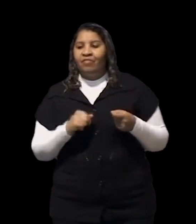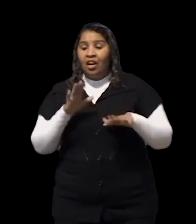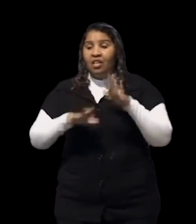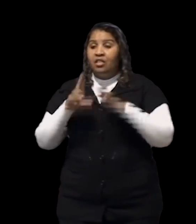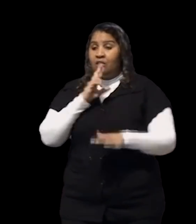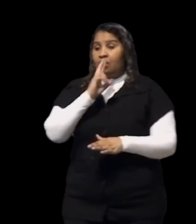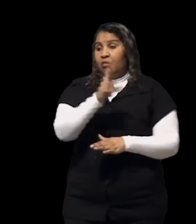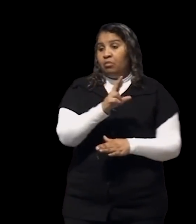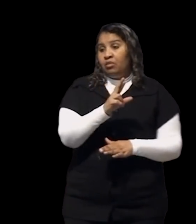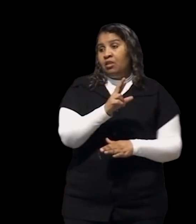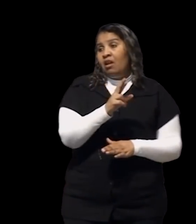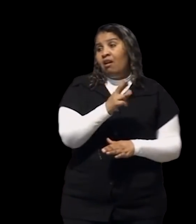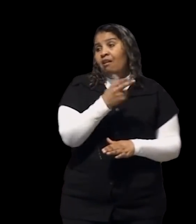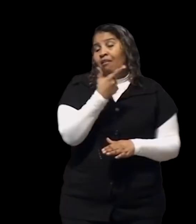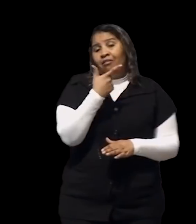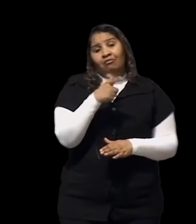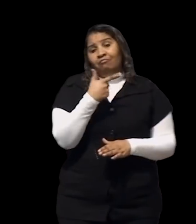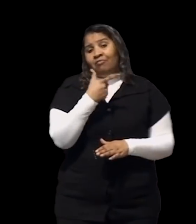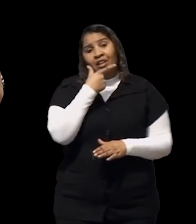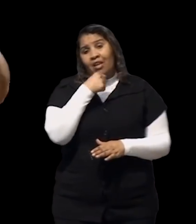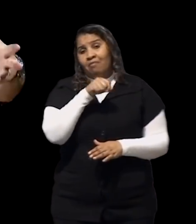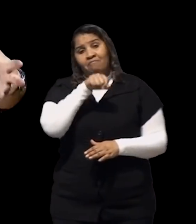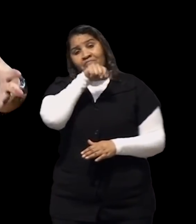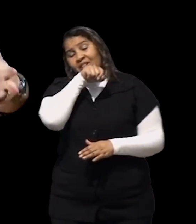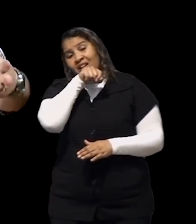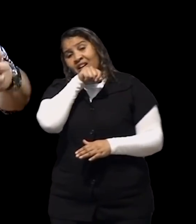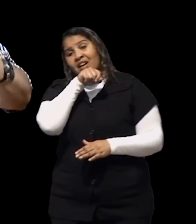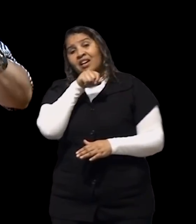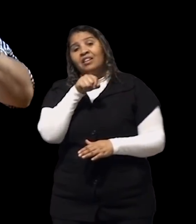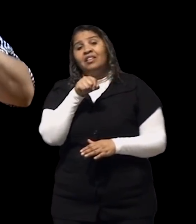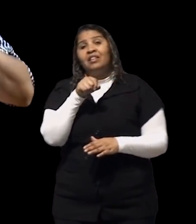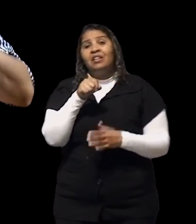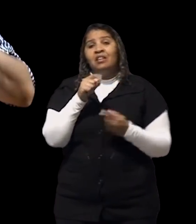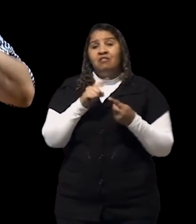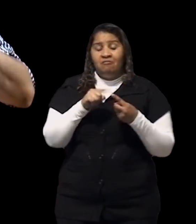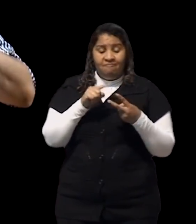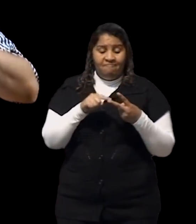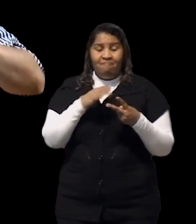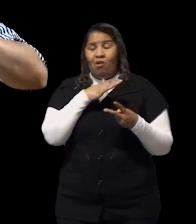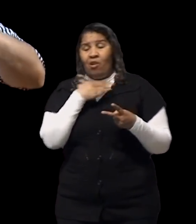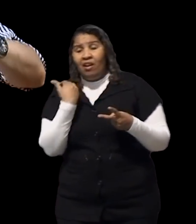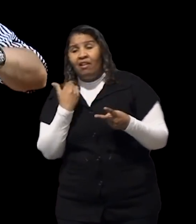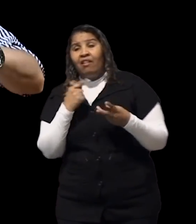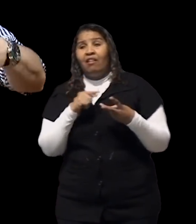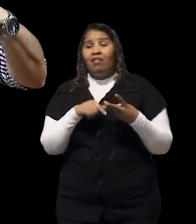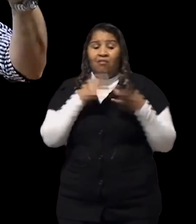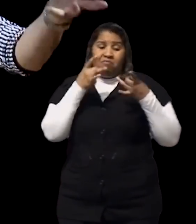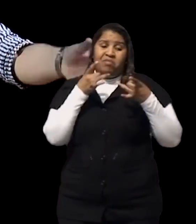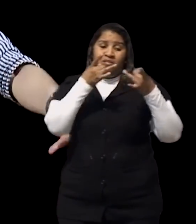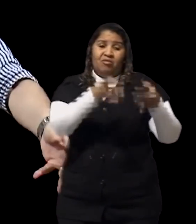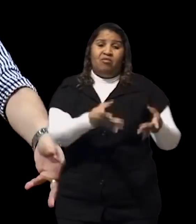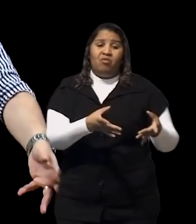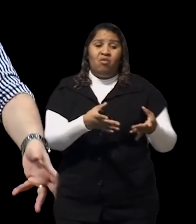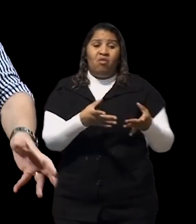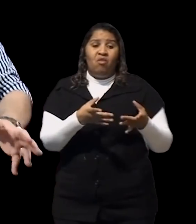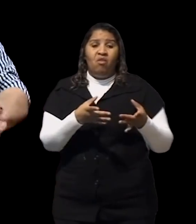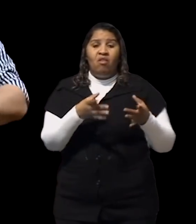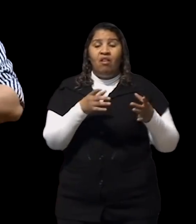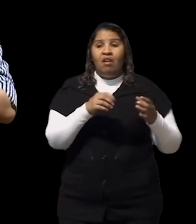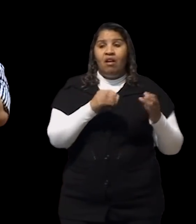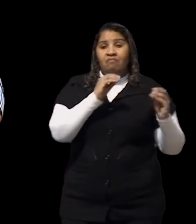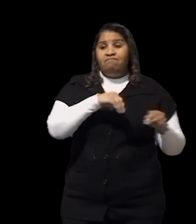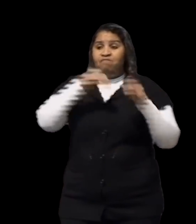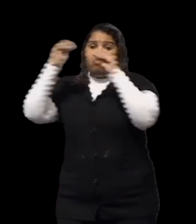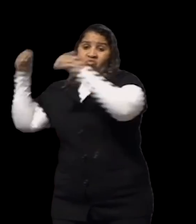tem pai o pai abandonou o pai morreu o pai trocou a família dele por outra